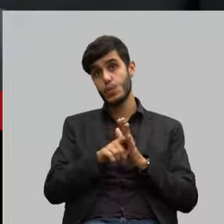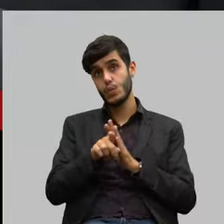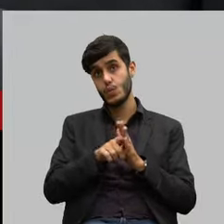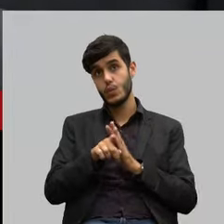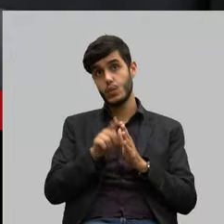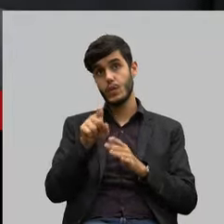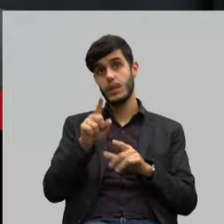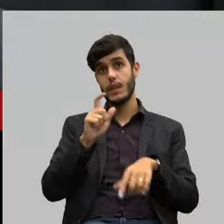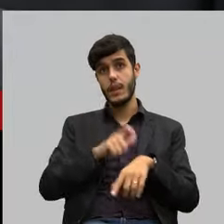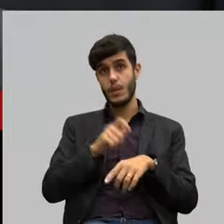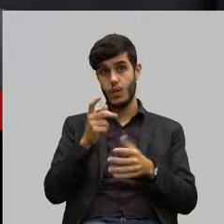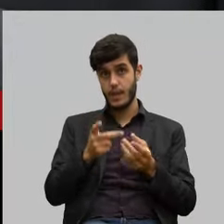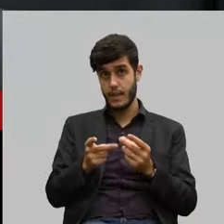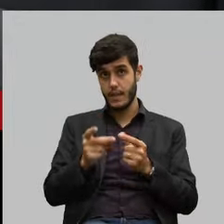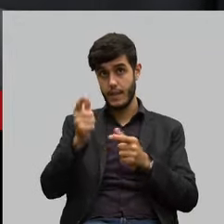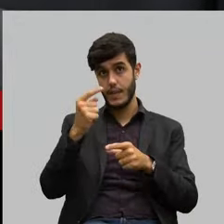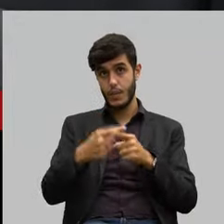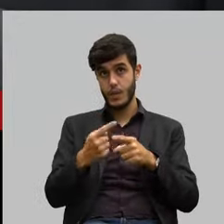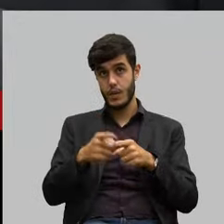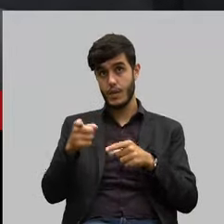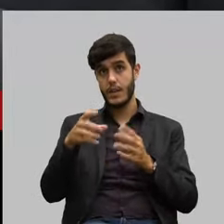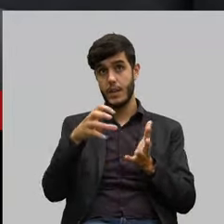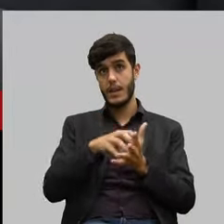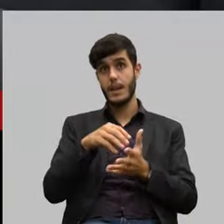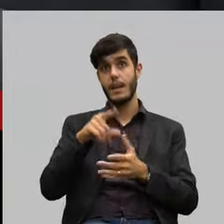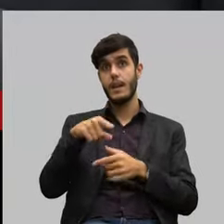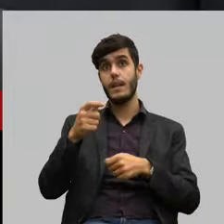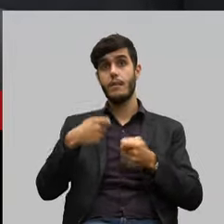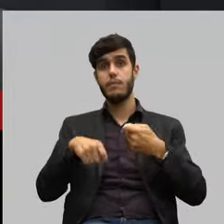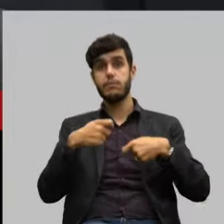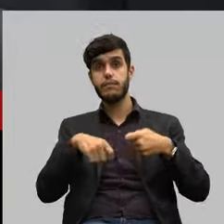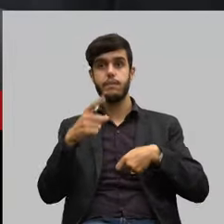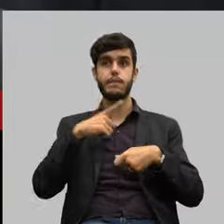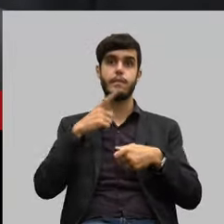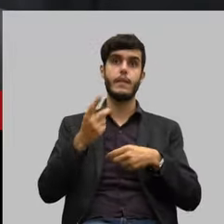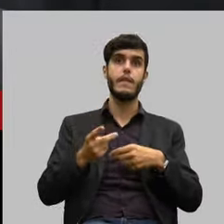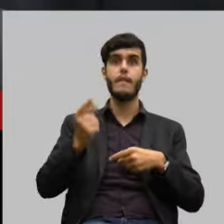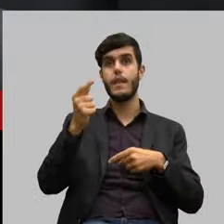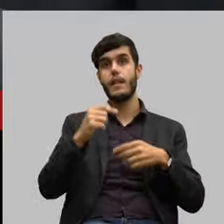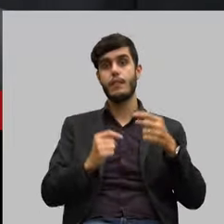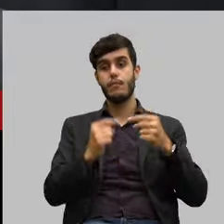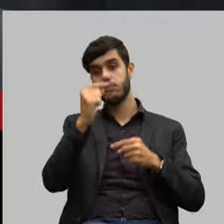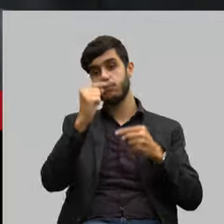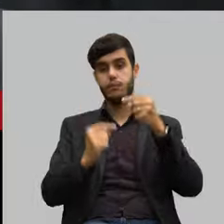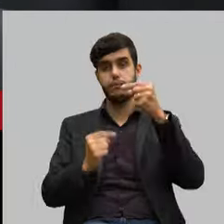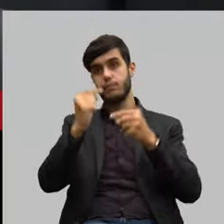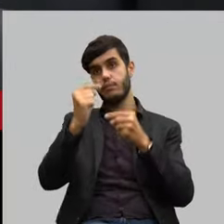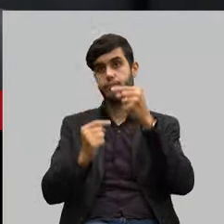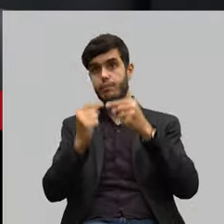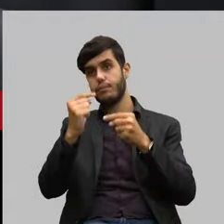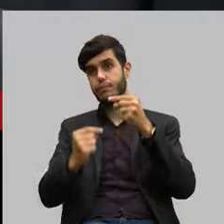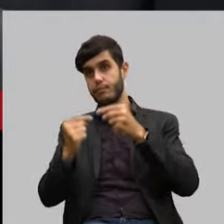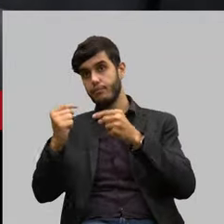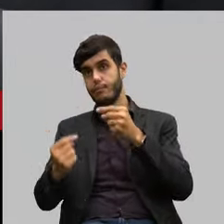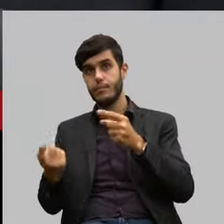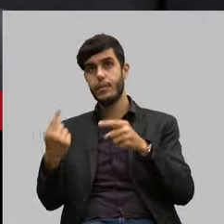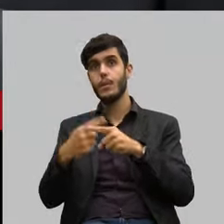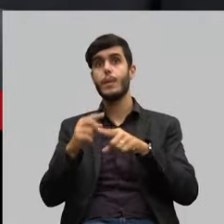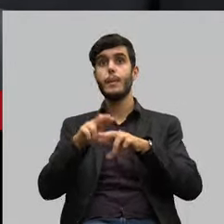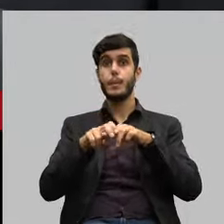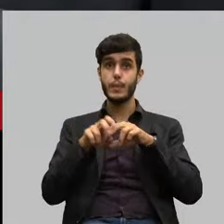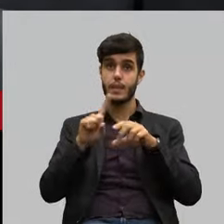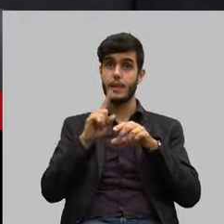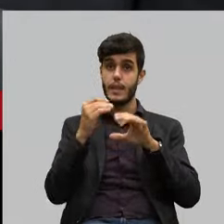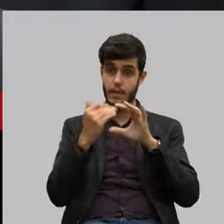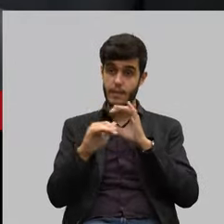momento da venda Porque o mercado imobiliário ele é volátil e a gente precisa ter isso atualizado eh então por isso Não enviá-los no momento